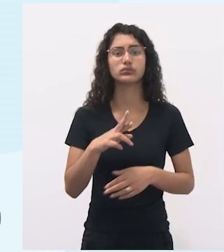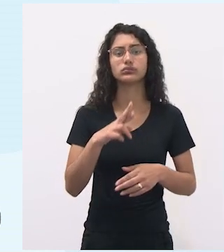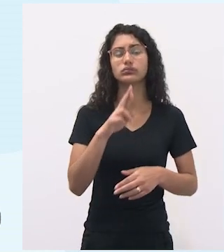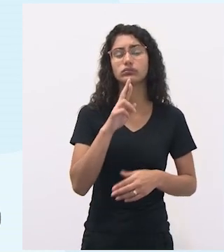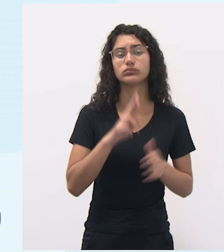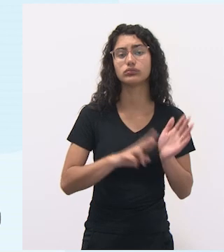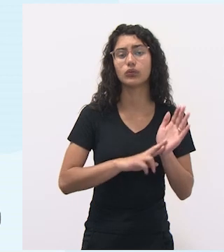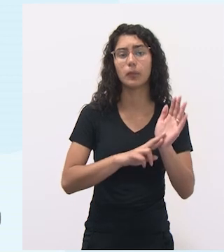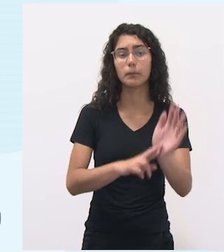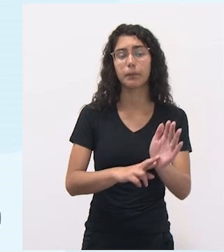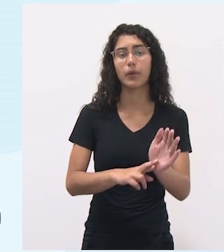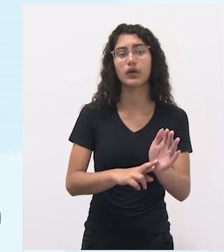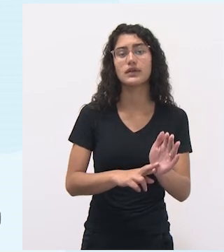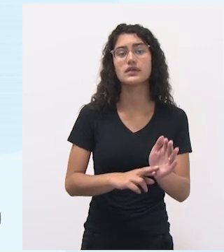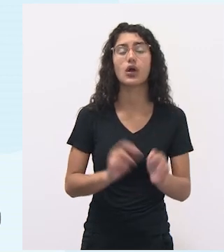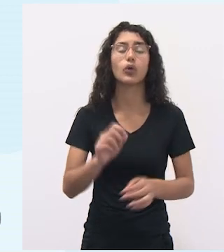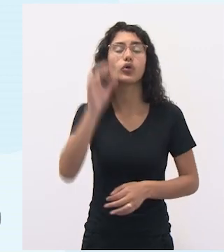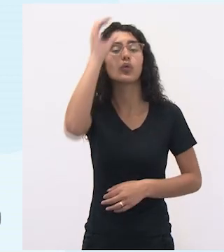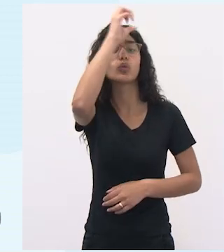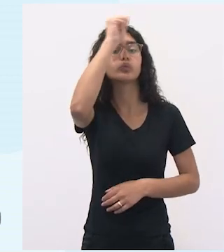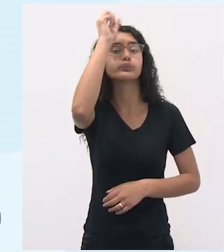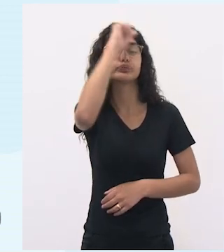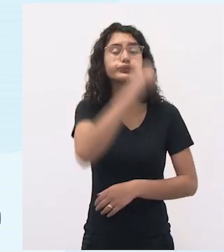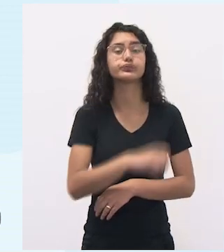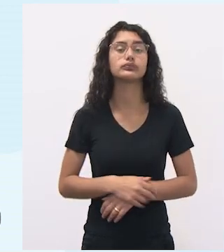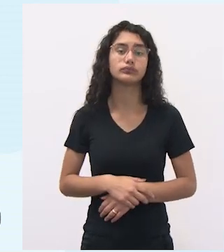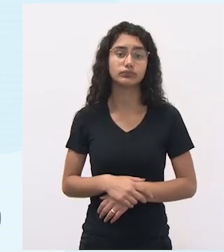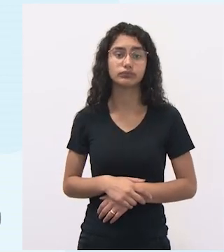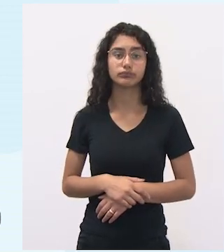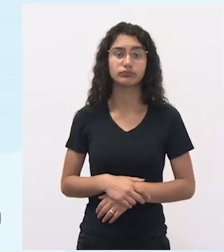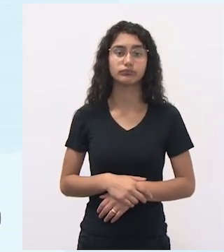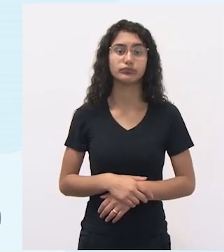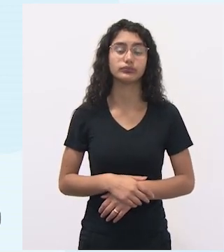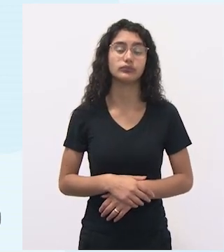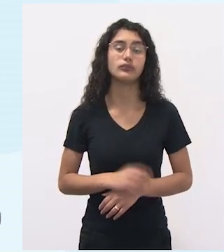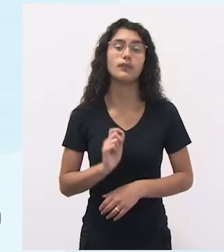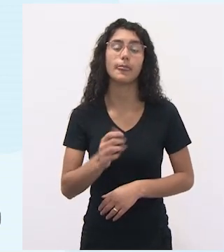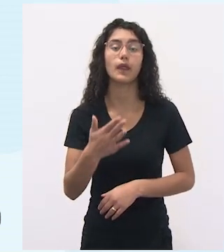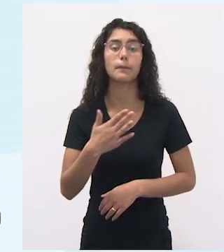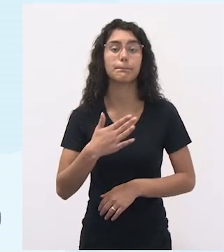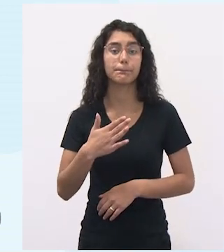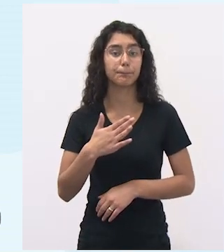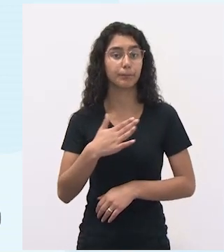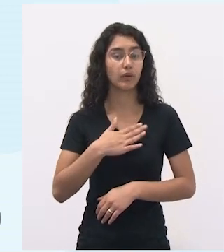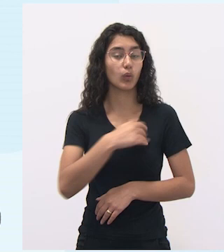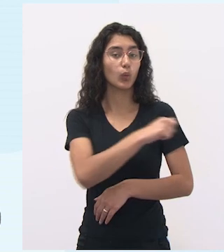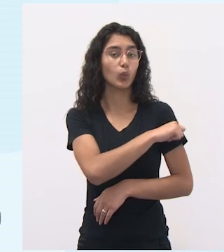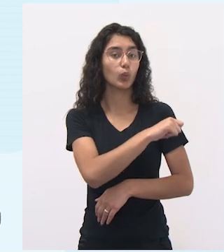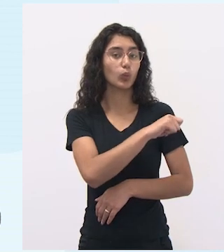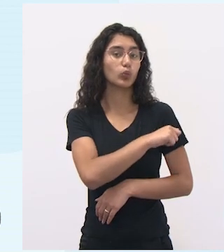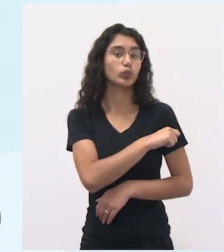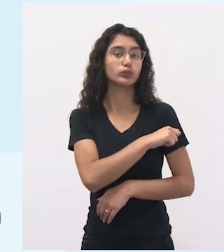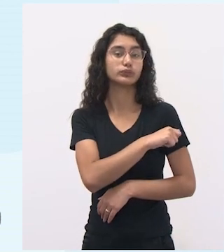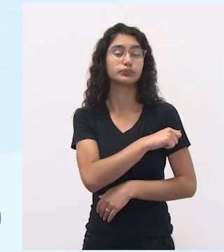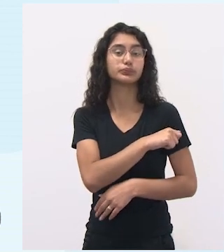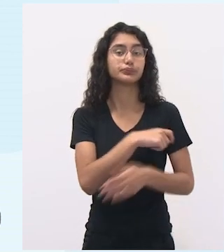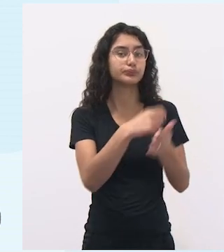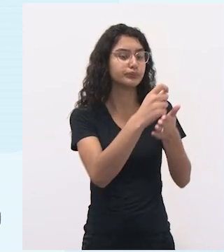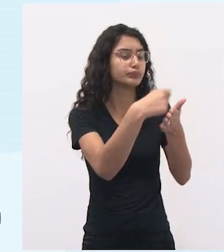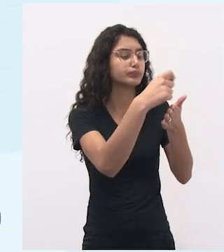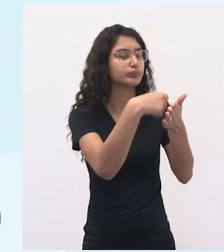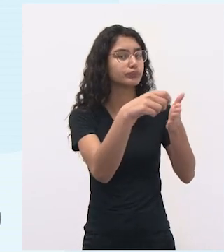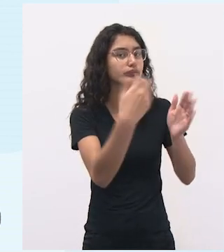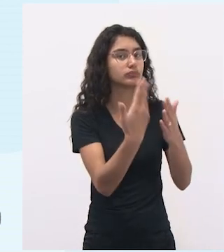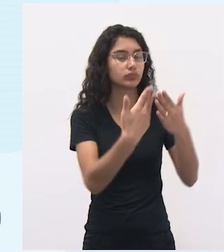meu aluno sabe, o que esse meu aluno acertou na prova, eu vou olhar, então, para essa intencionalidade